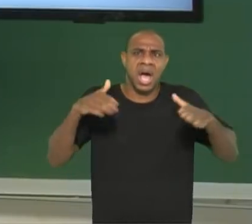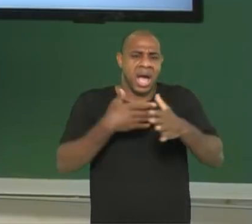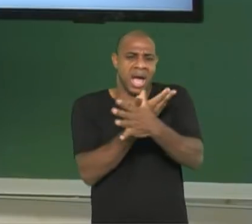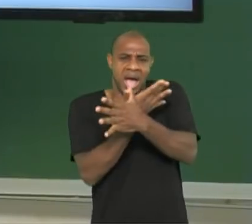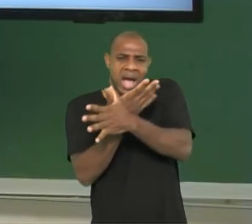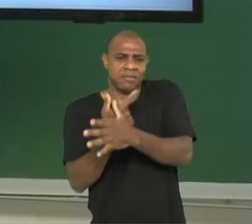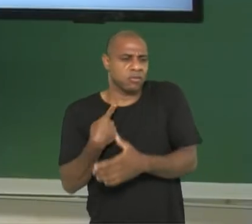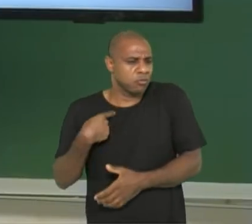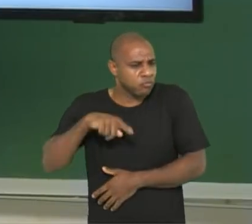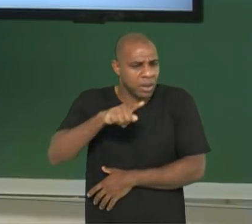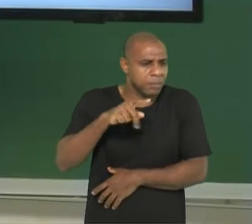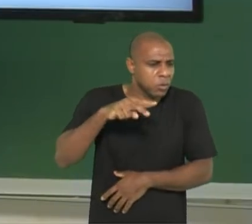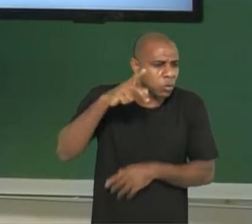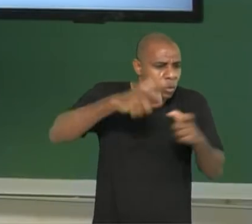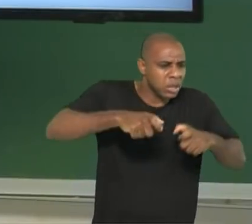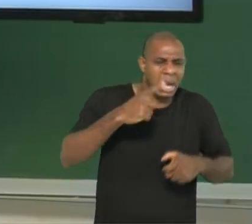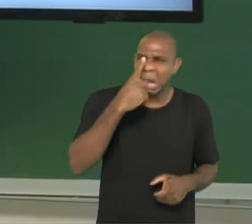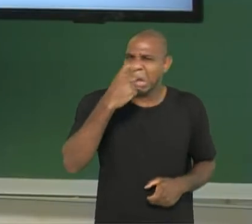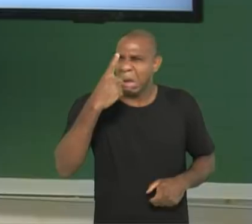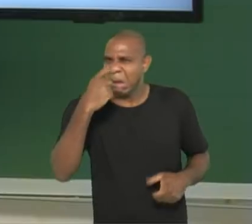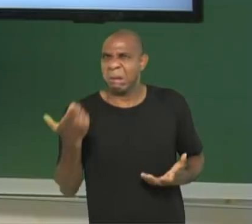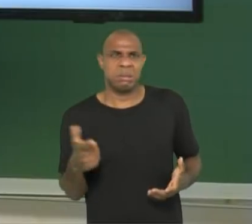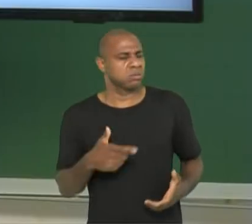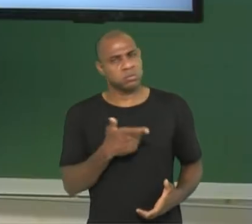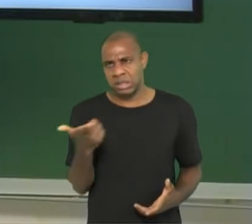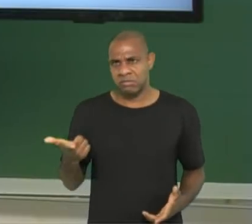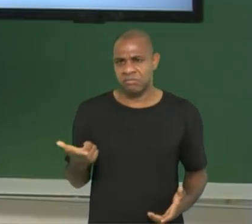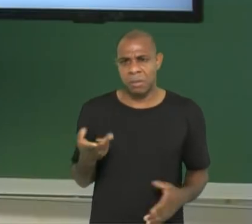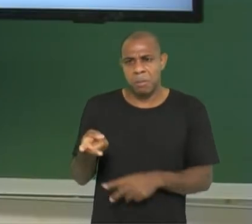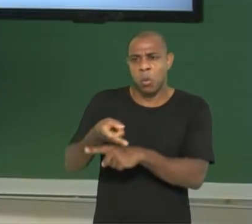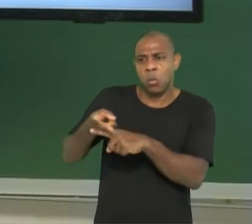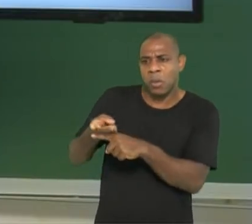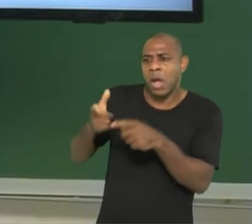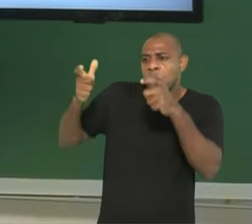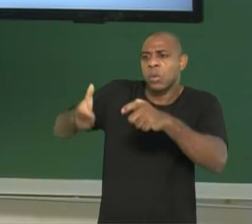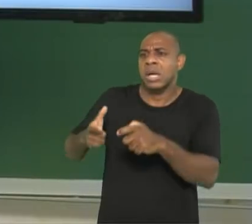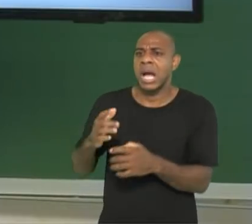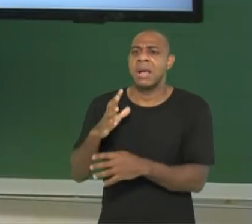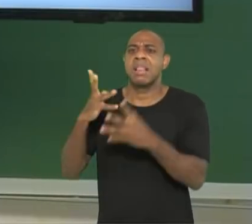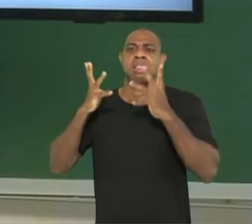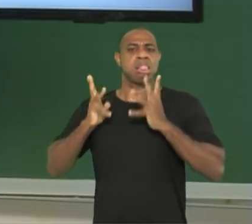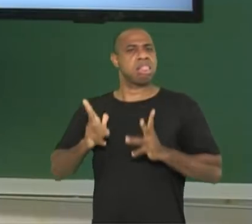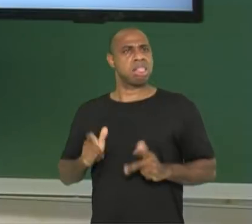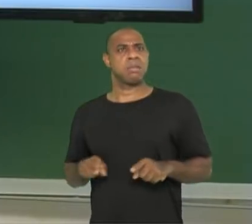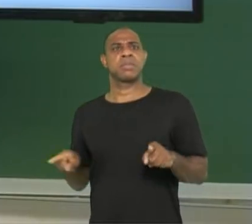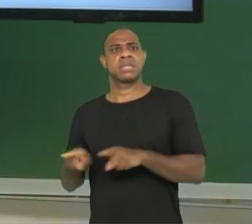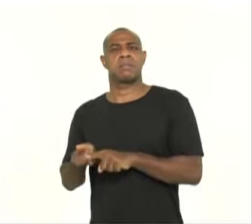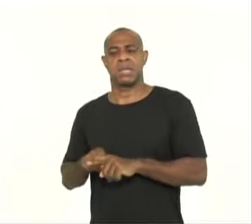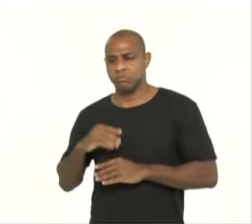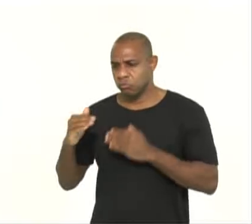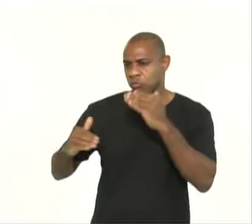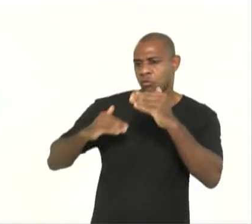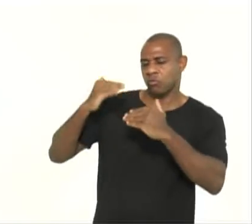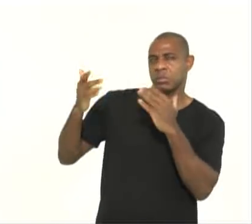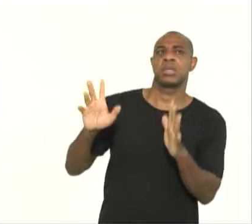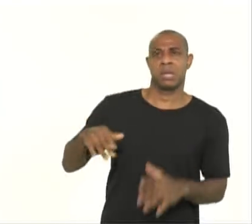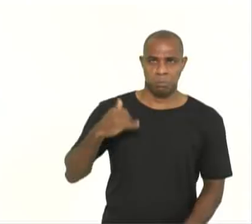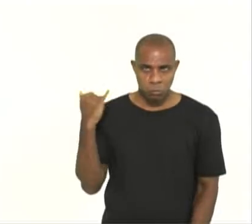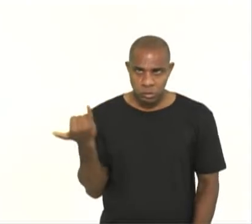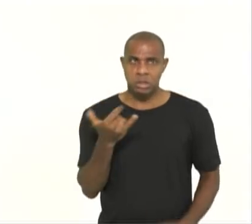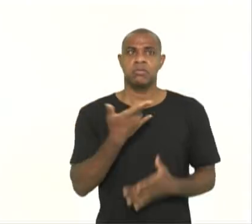ambiente natural, onde tem a sustentabilidade de todos os envolvidos do ambiente. Então elas são muito